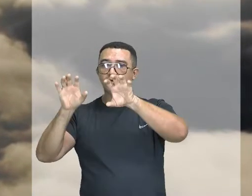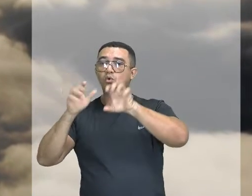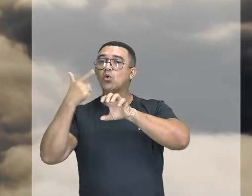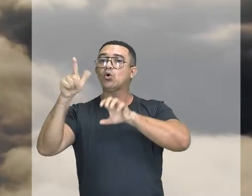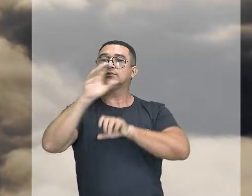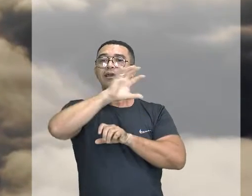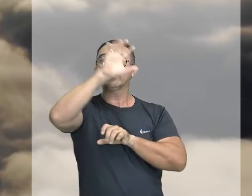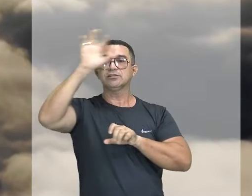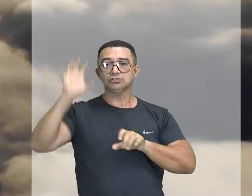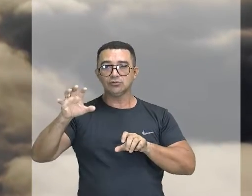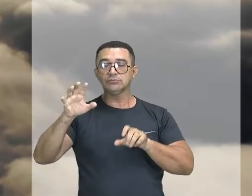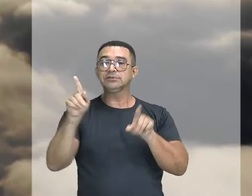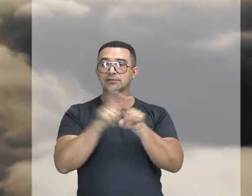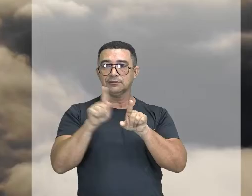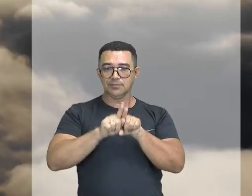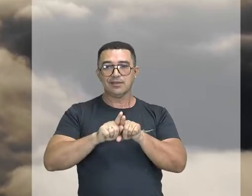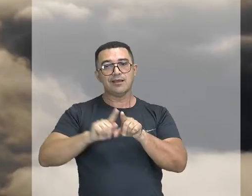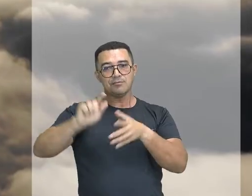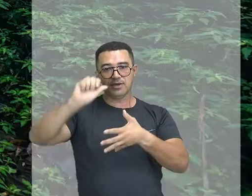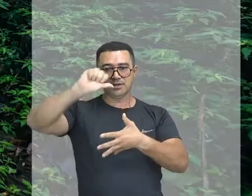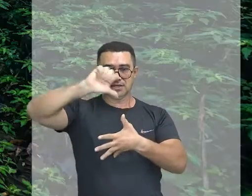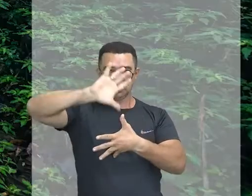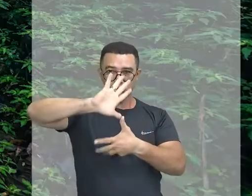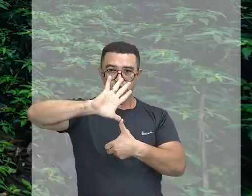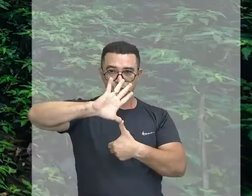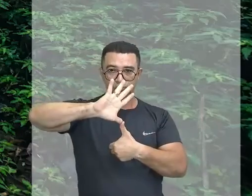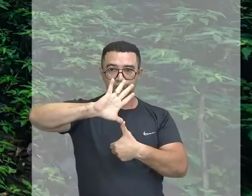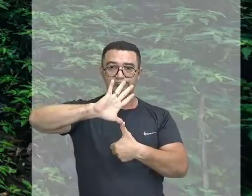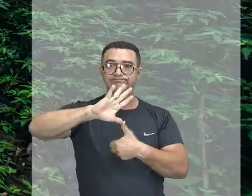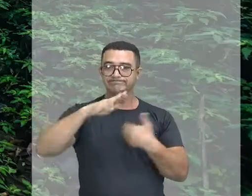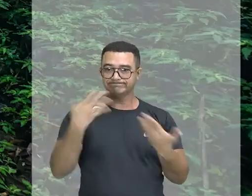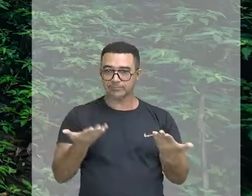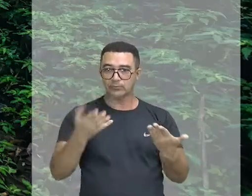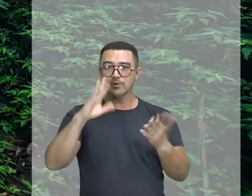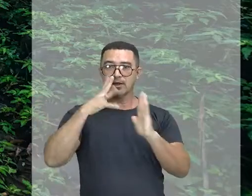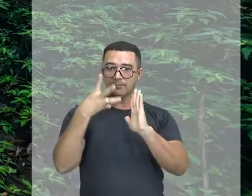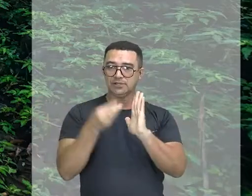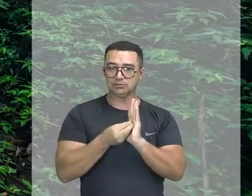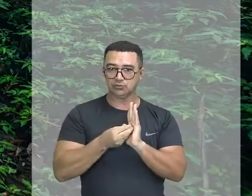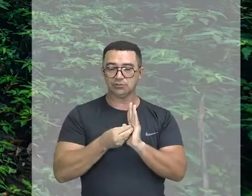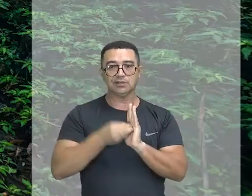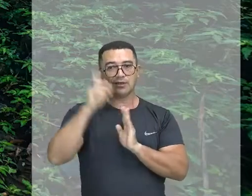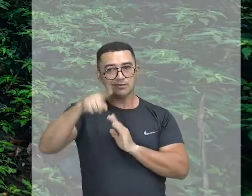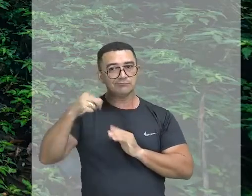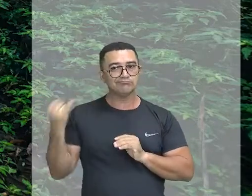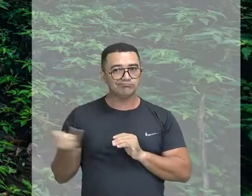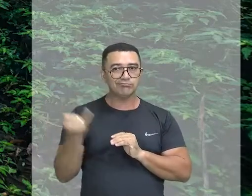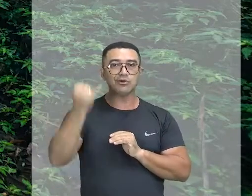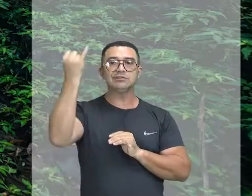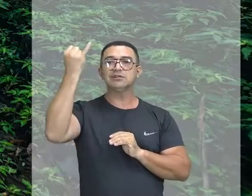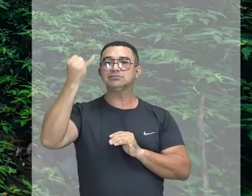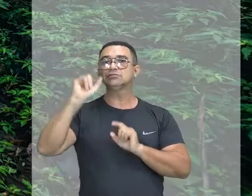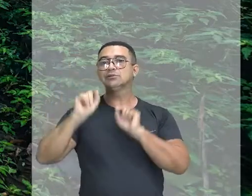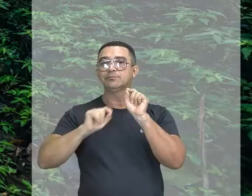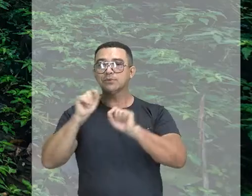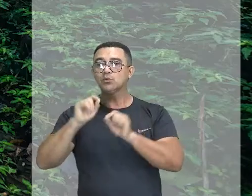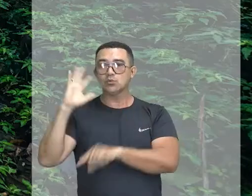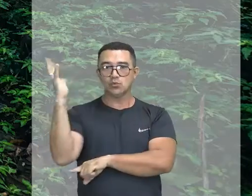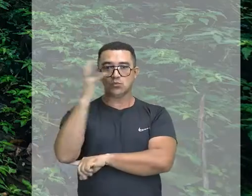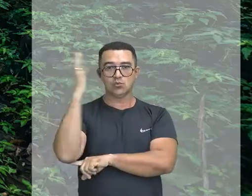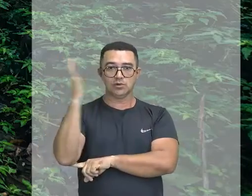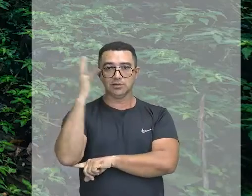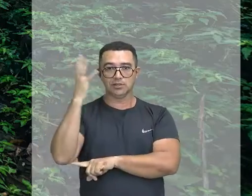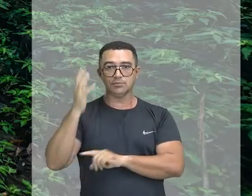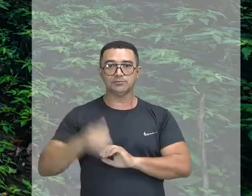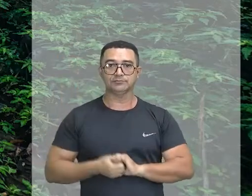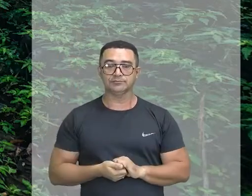Sul através da circulação atmosférica. Isso faz com que a Amazônia seja de fundamental importância para a dinâmica climática em